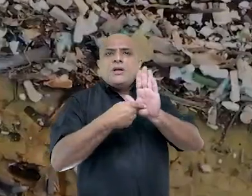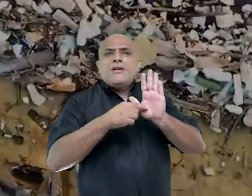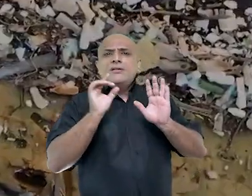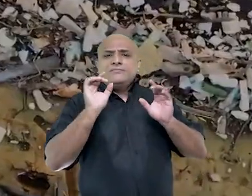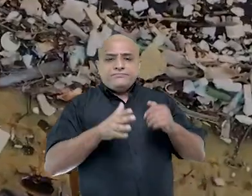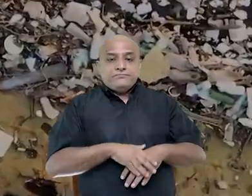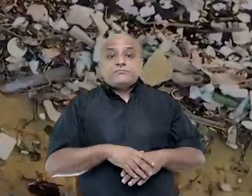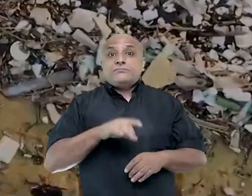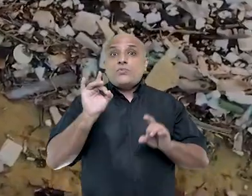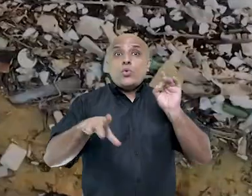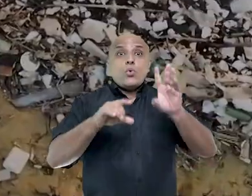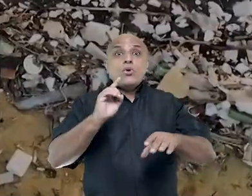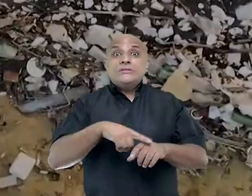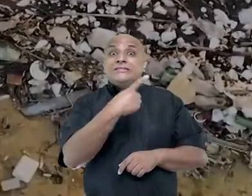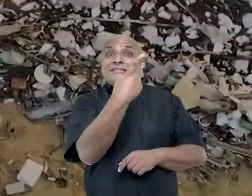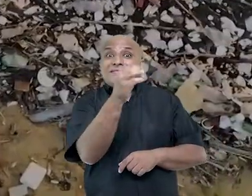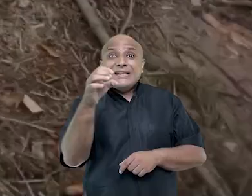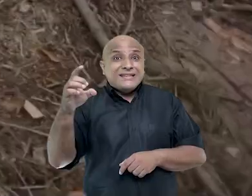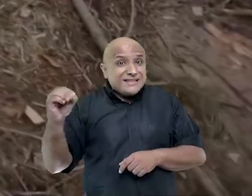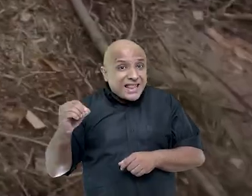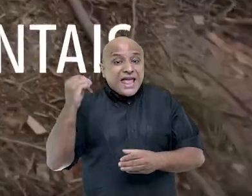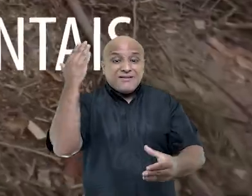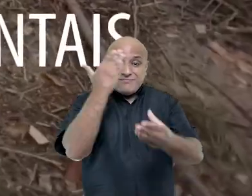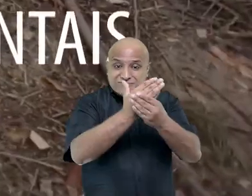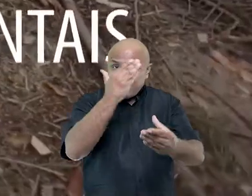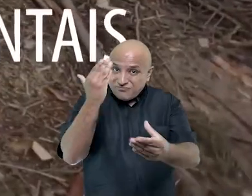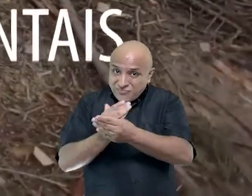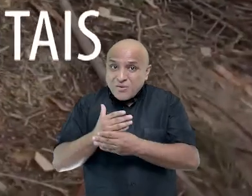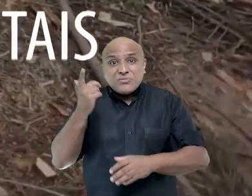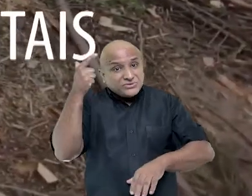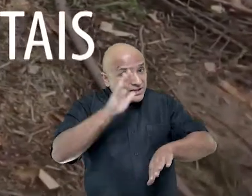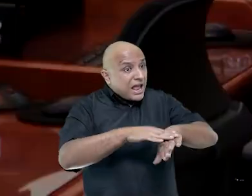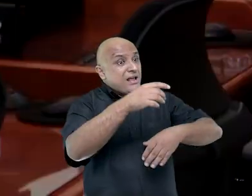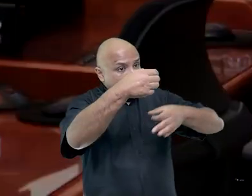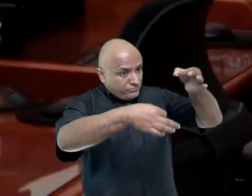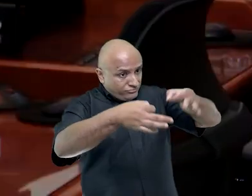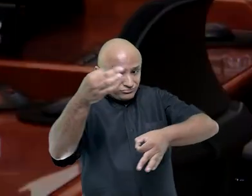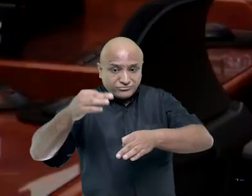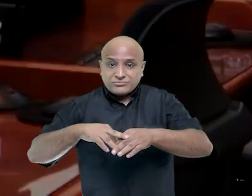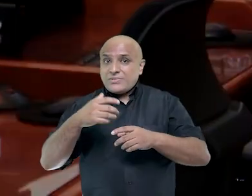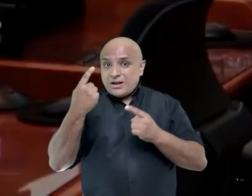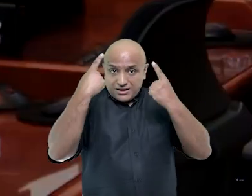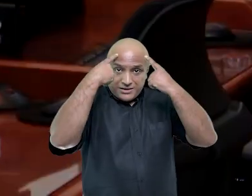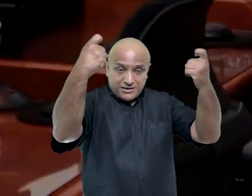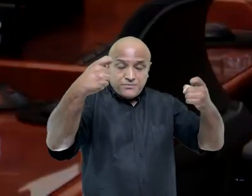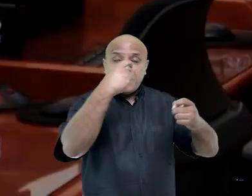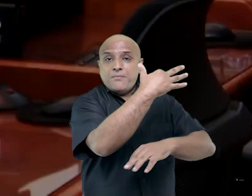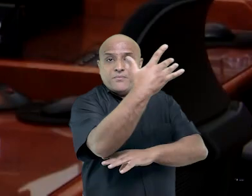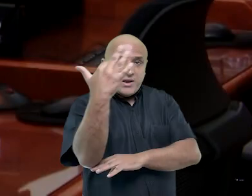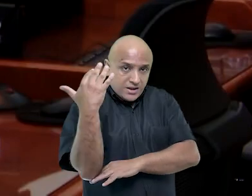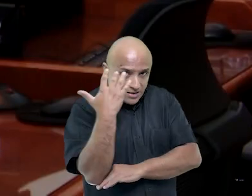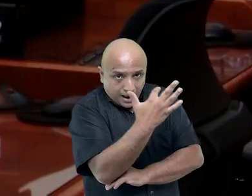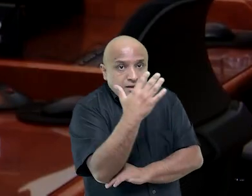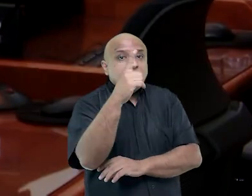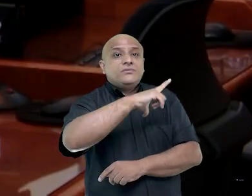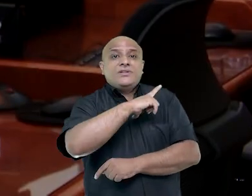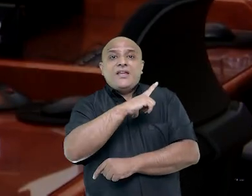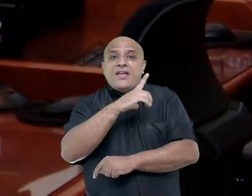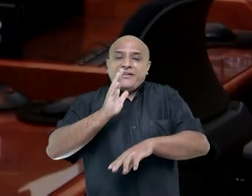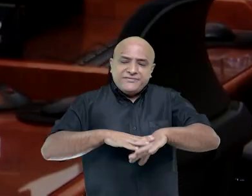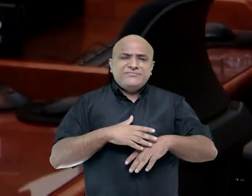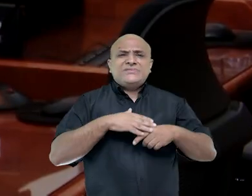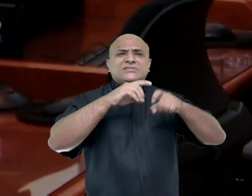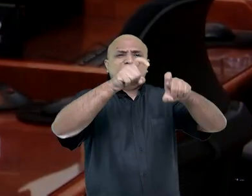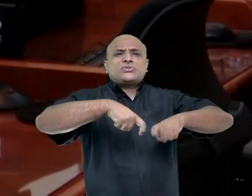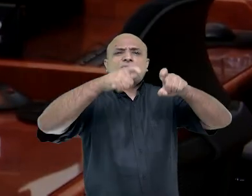de 110 processos ligados a crimes ambientais. Os julgamentos trataram de questões que vão desde